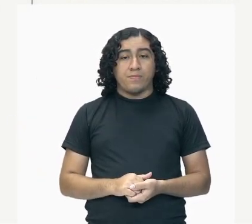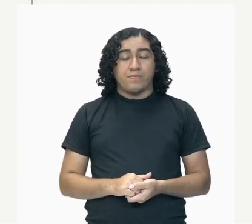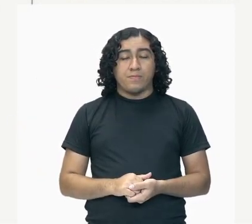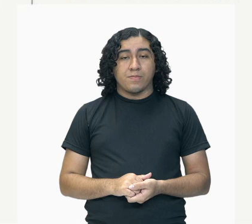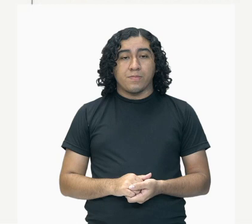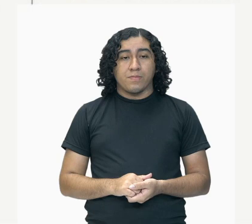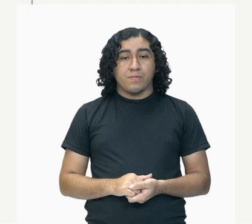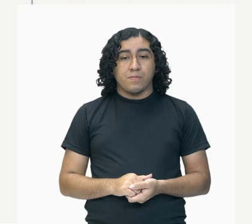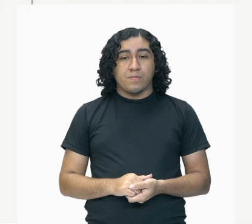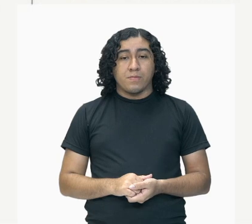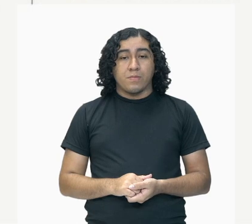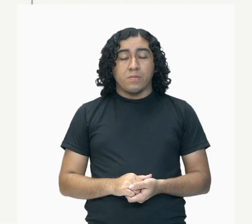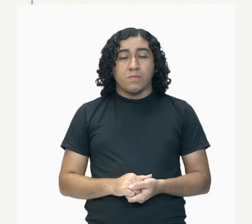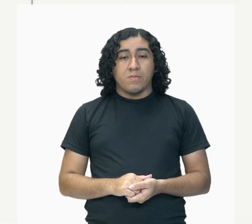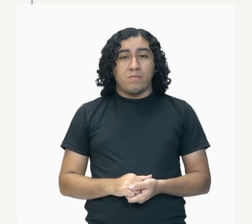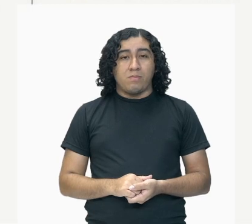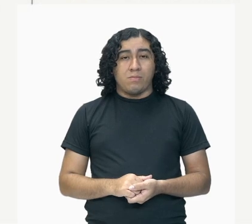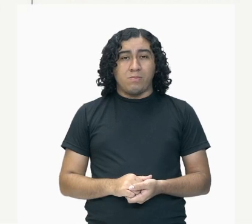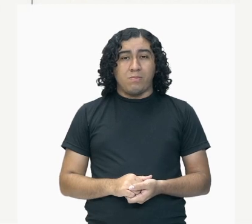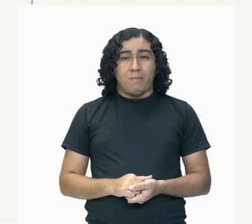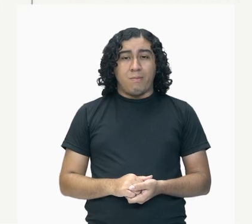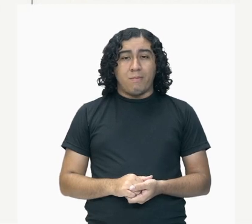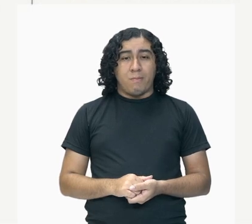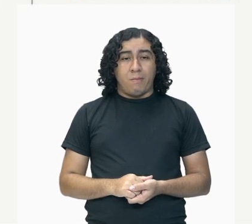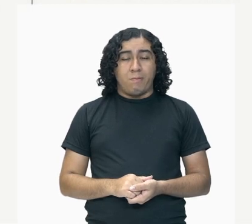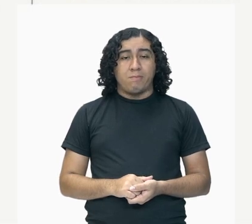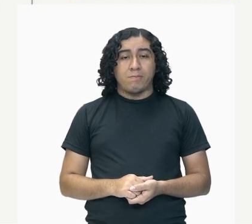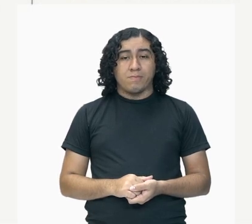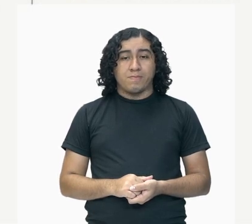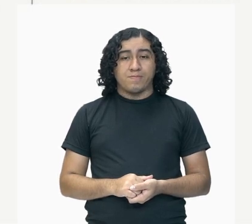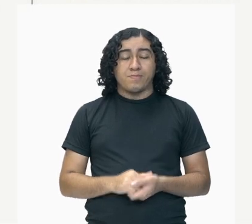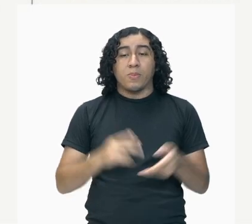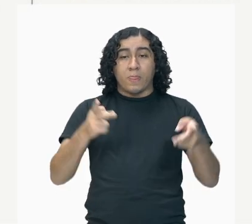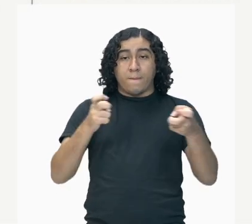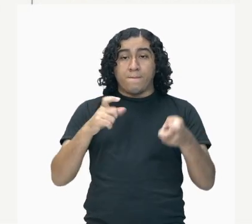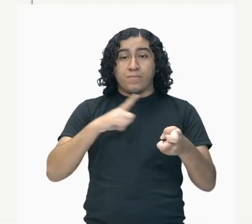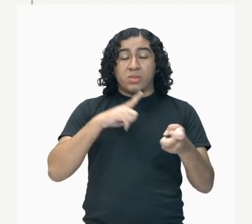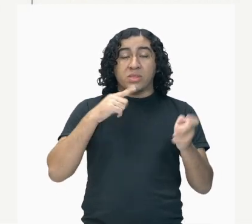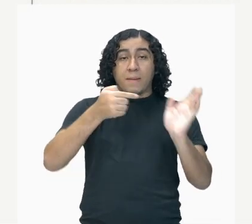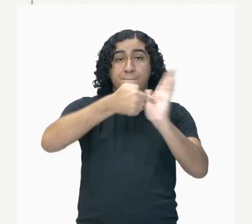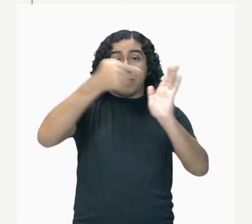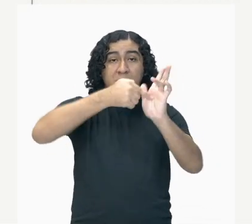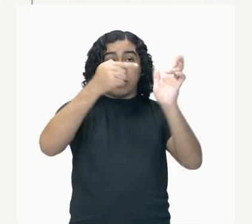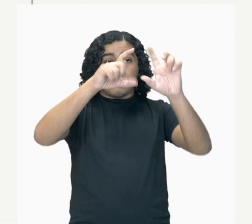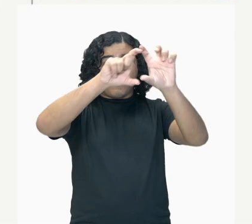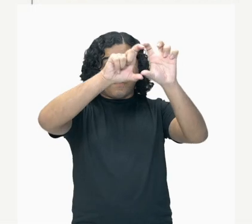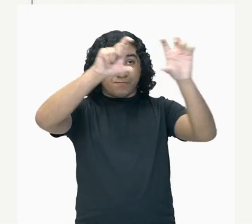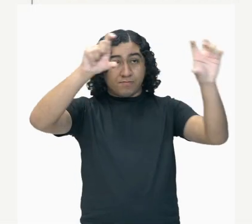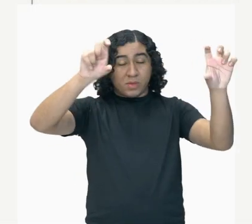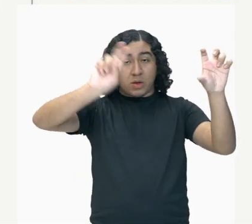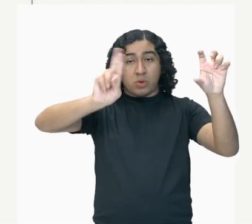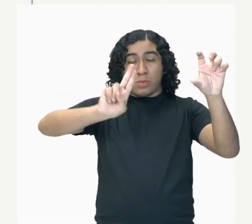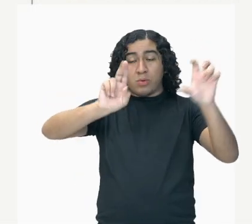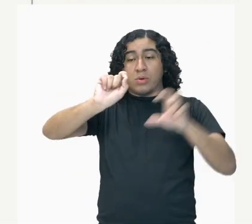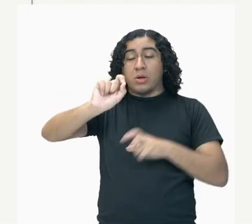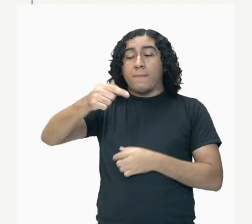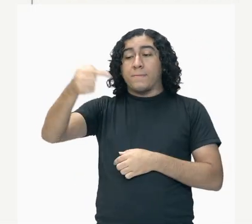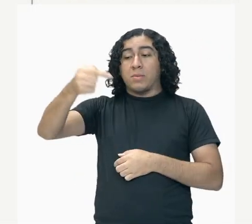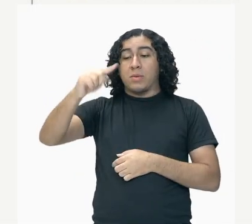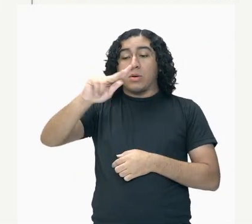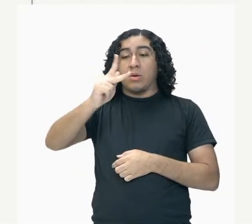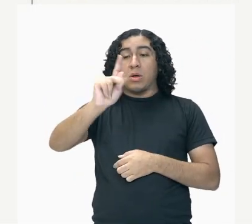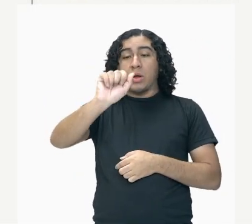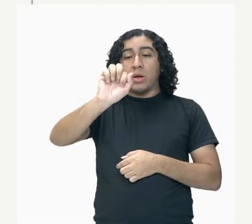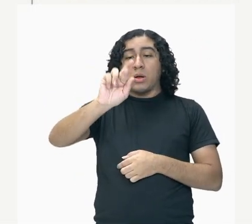que nós temos só um ventre a gente chama de primeiro harmônico